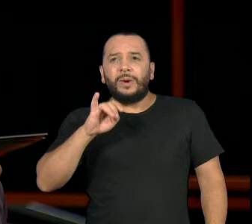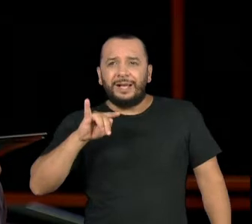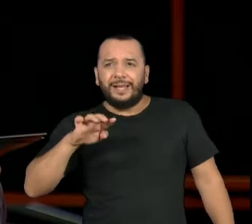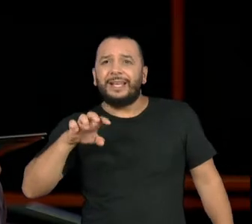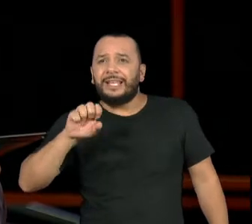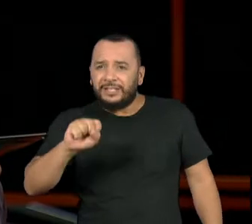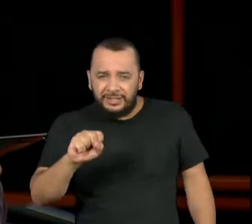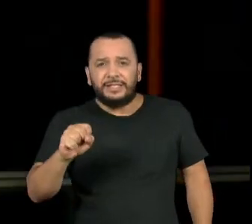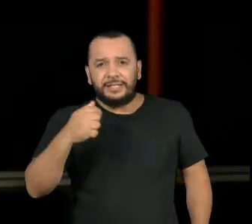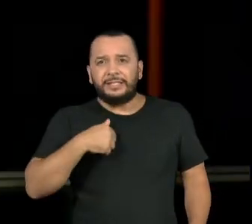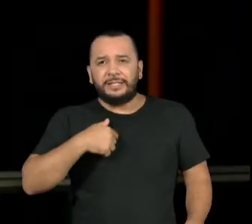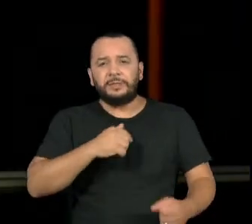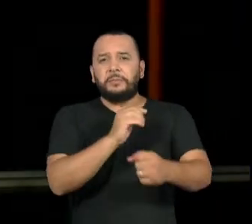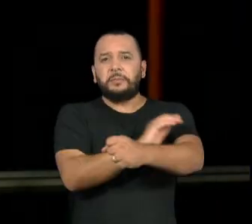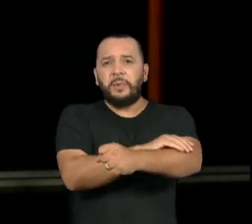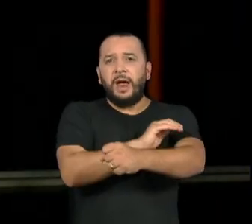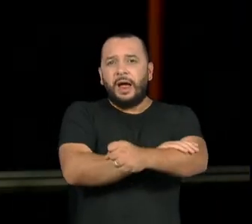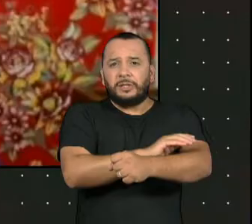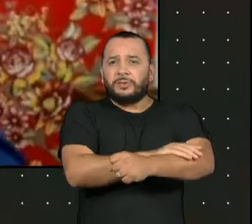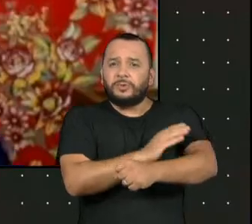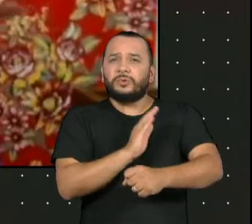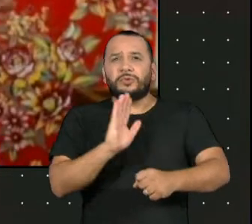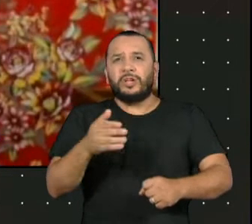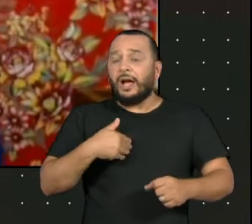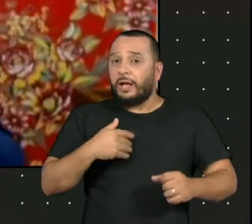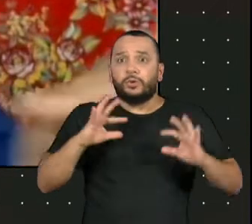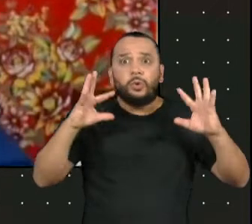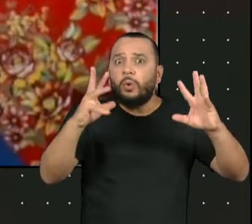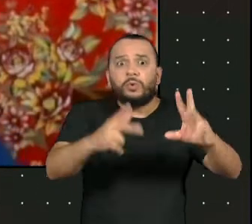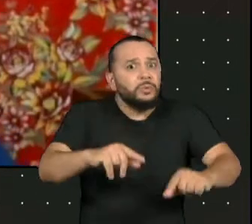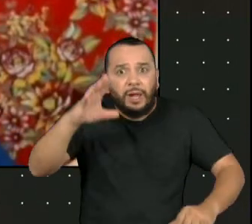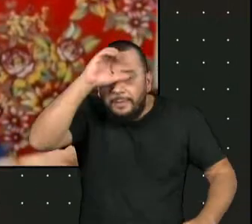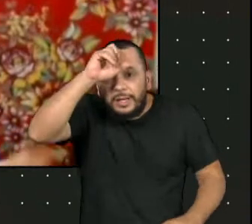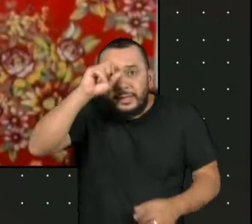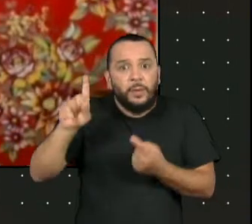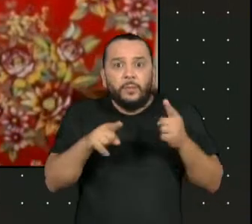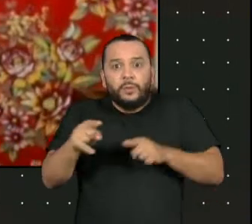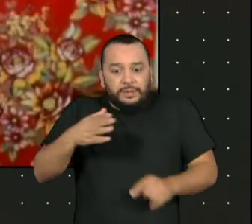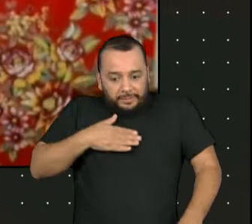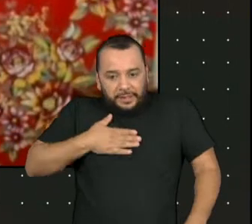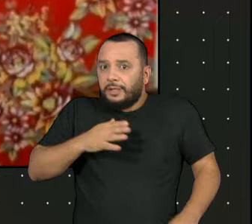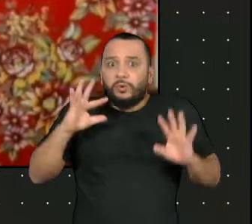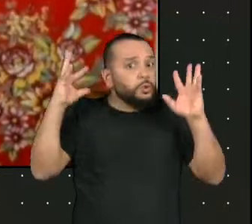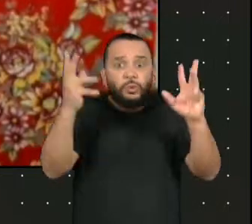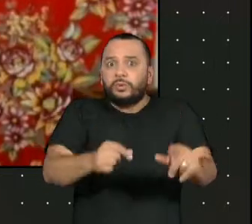o braço, das dores fala só, a cidade toda aprendeu. Bom,